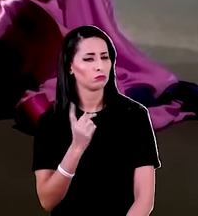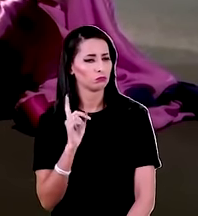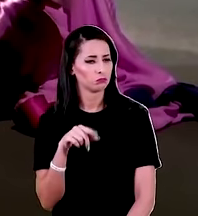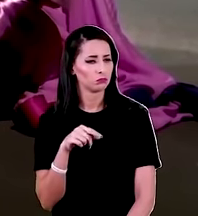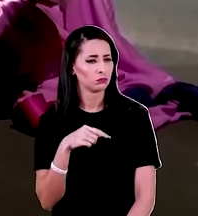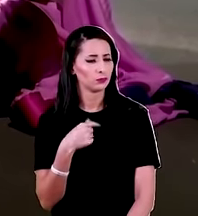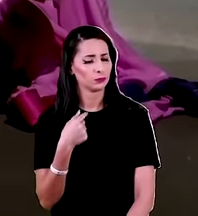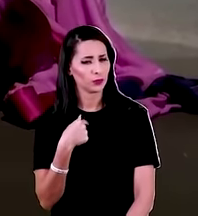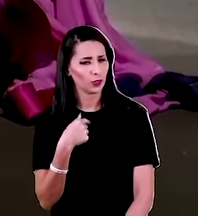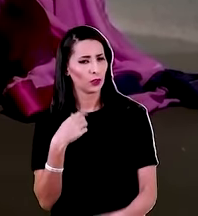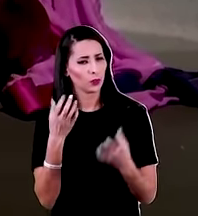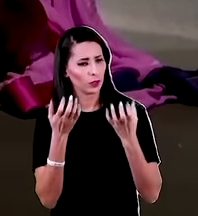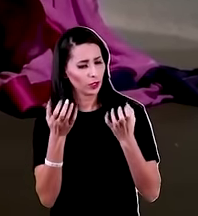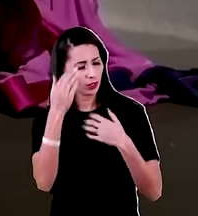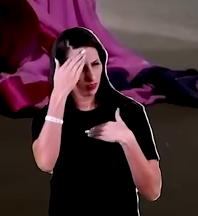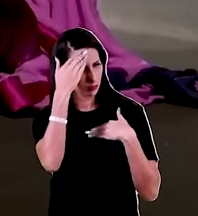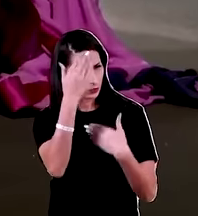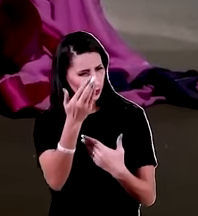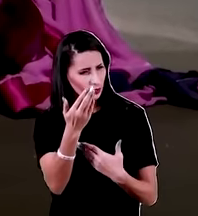eu queria te agradecer.